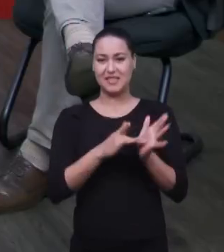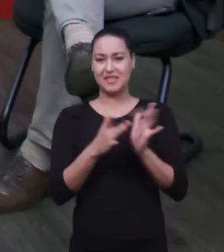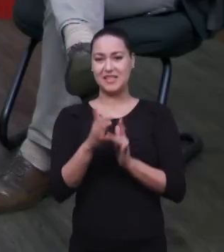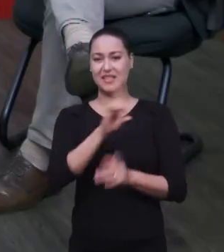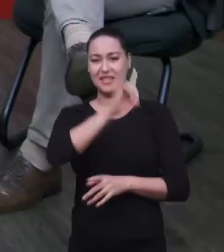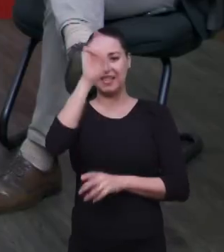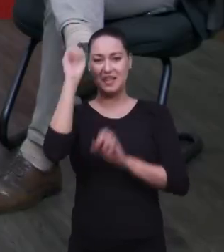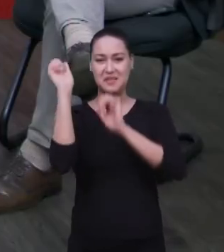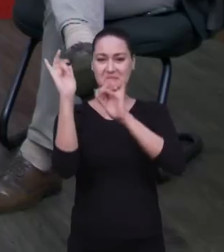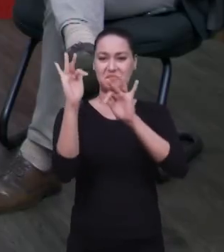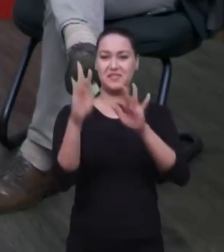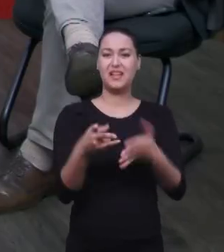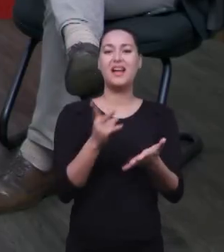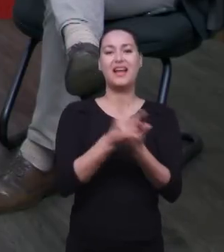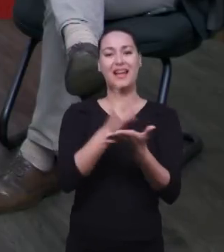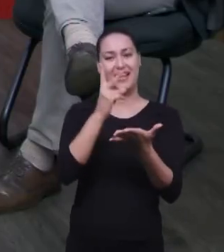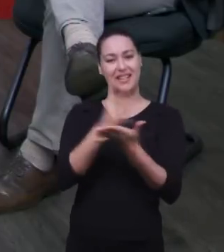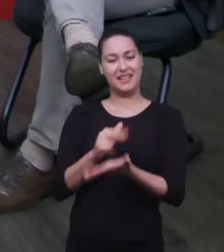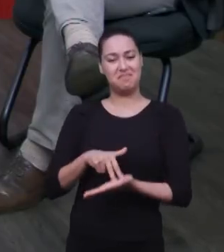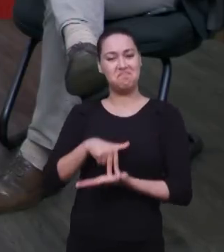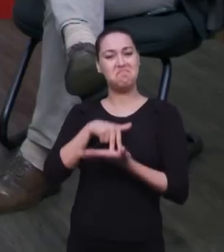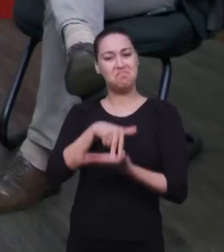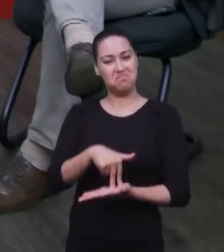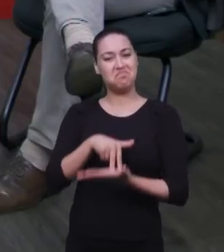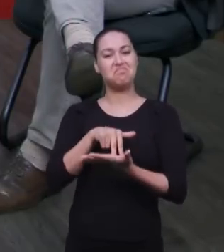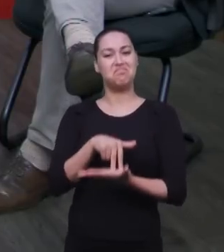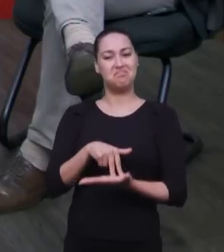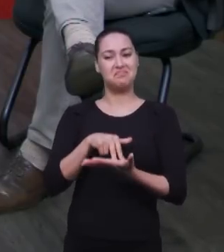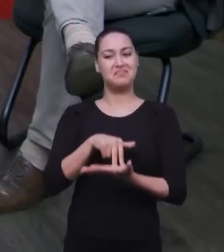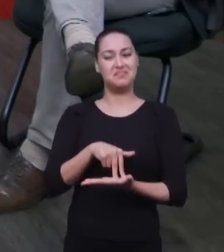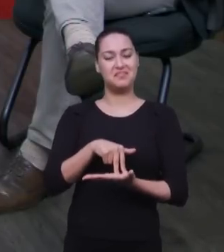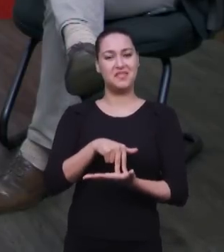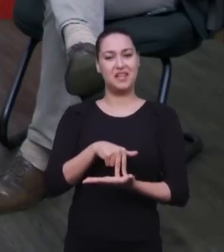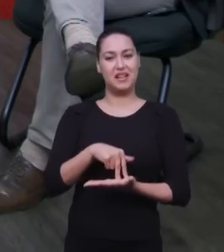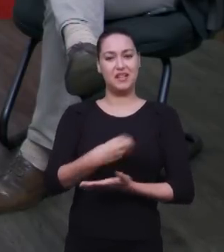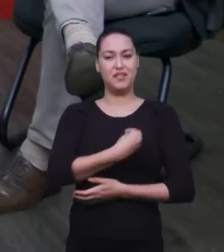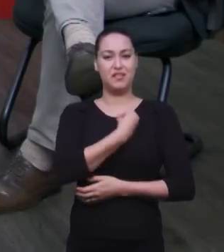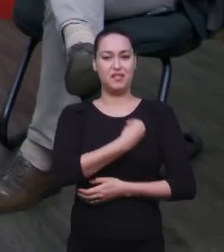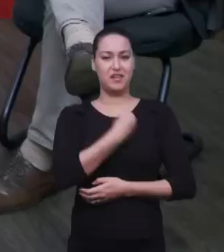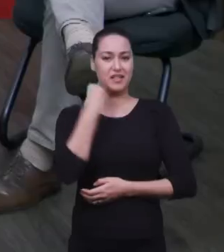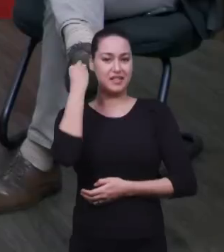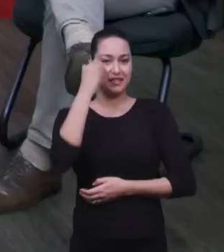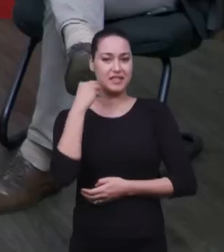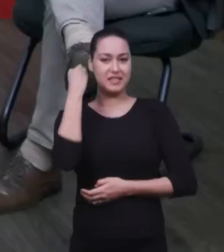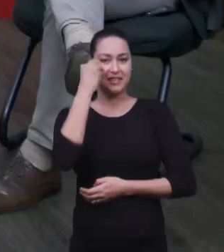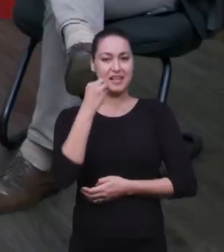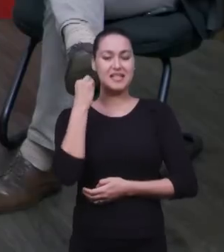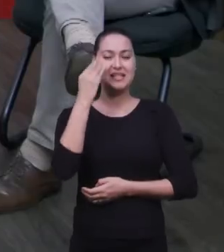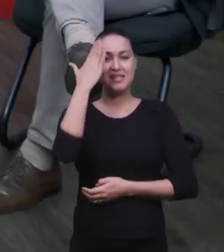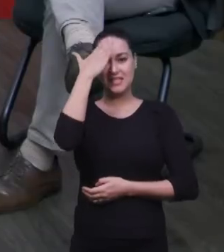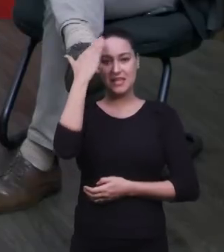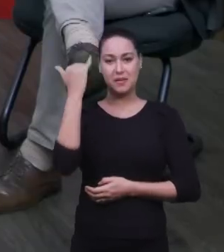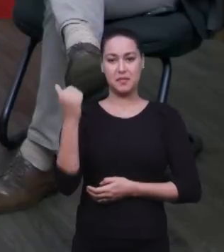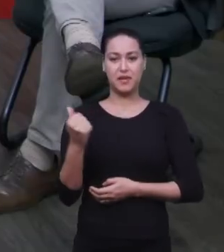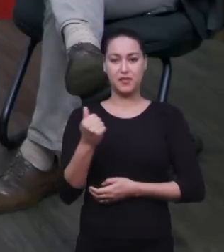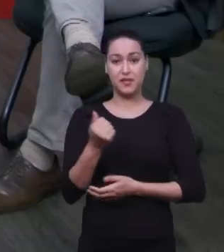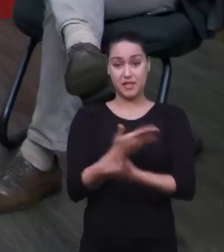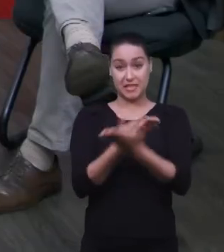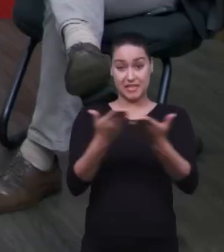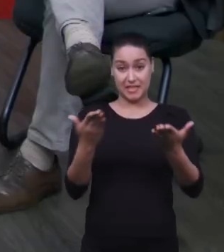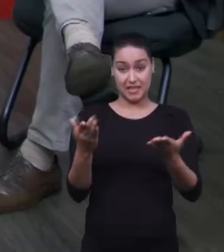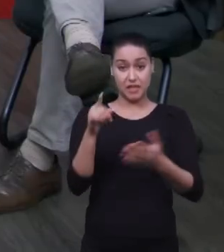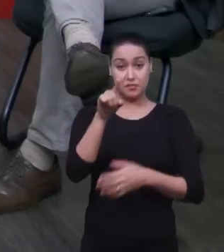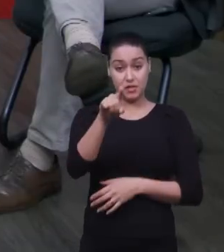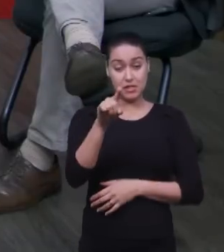Jesus, Deus abençoe e continuemos firmes, né, vivendo essa experiência, sabendo